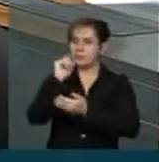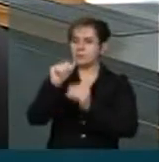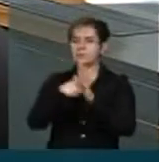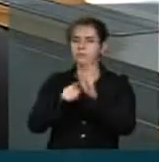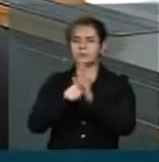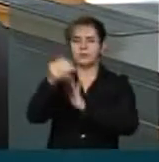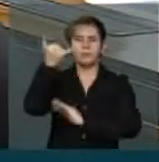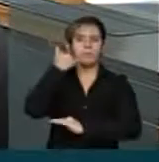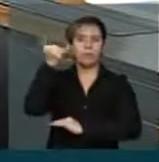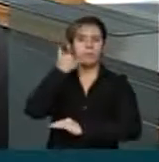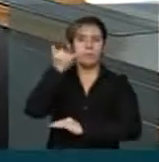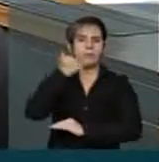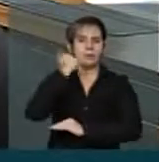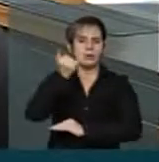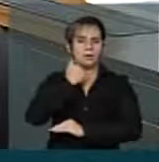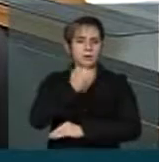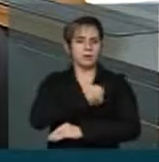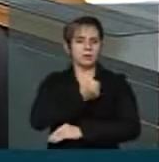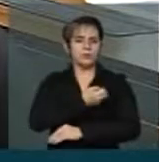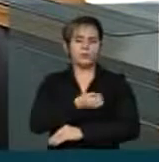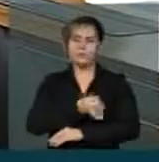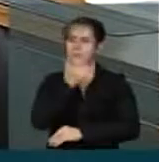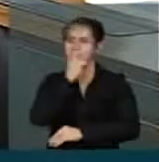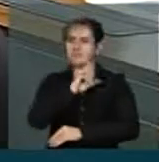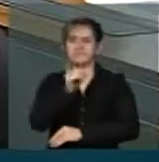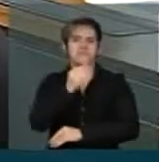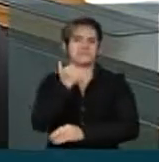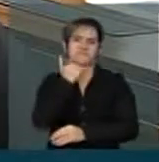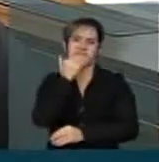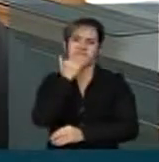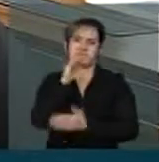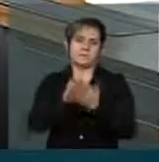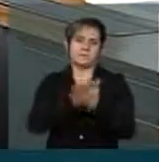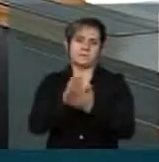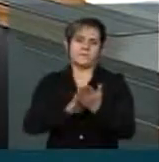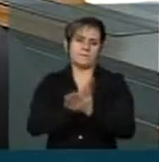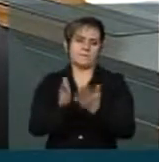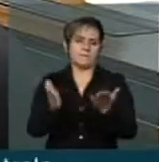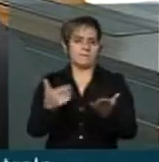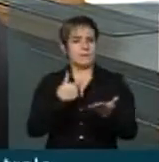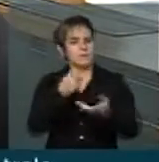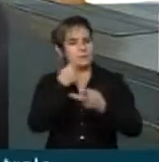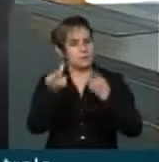chamadas recebidas de números que não funcionam. Então, essa é a minha colocação inicial que eu queria colocar para o presidente.